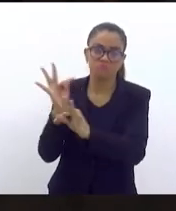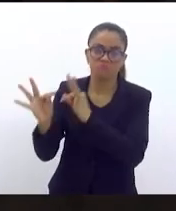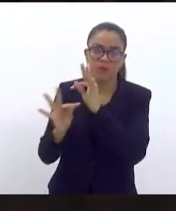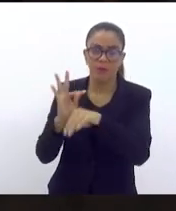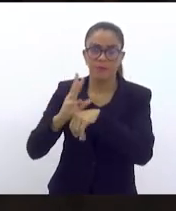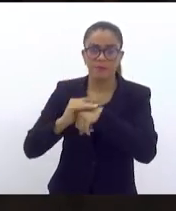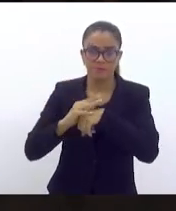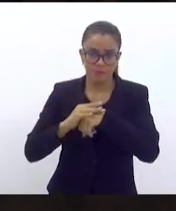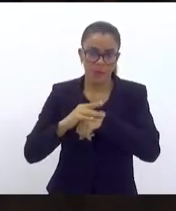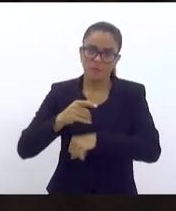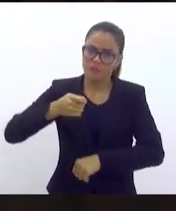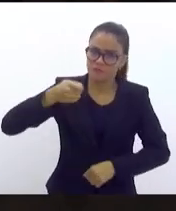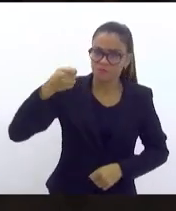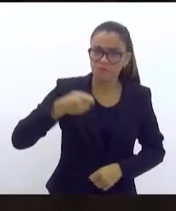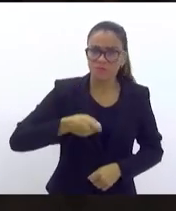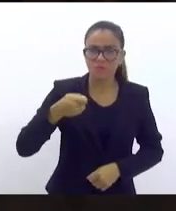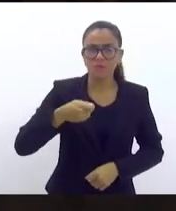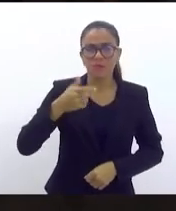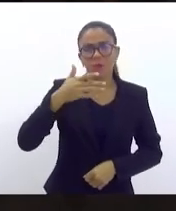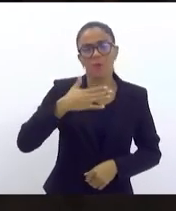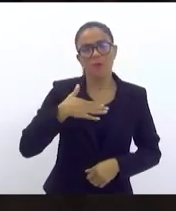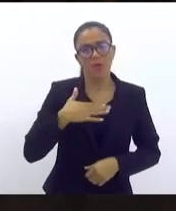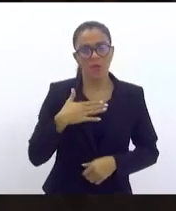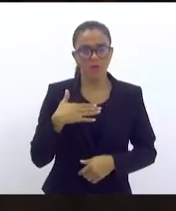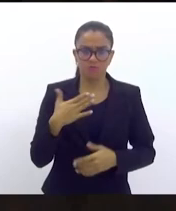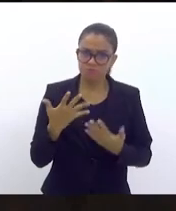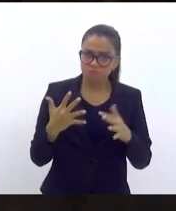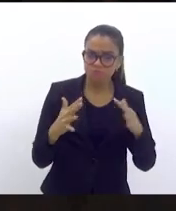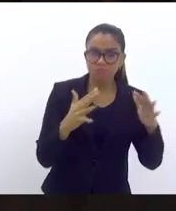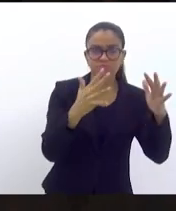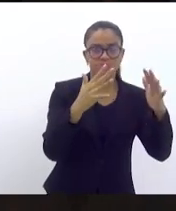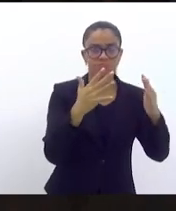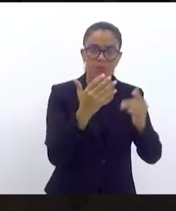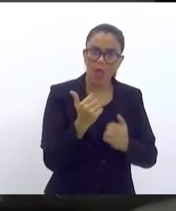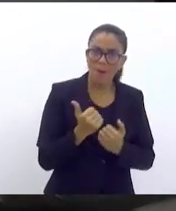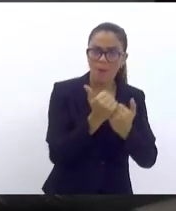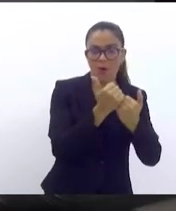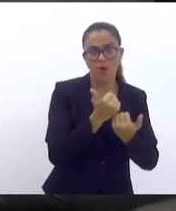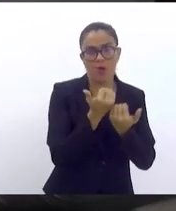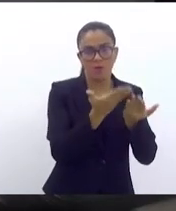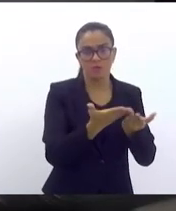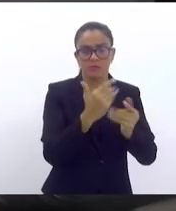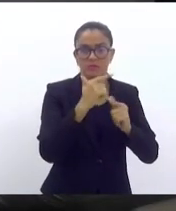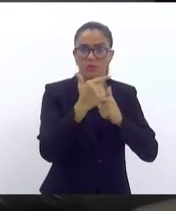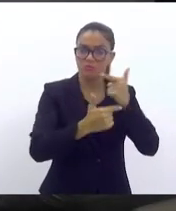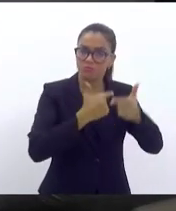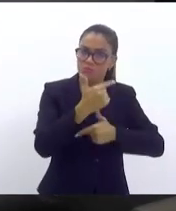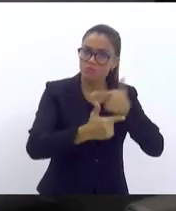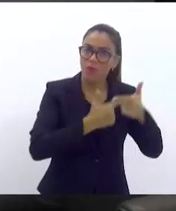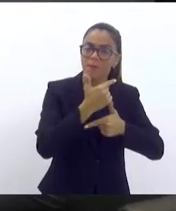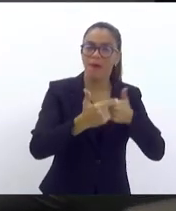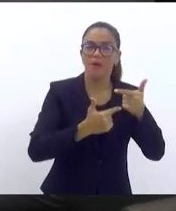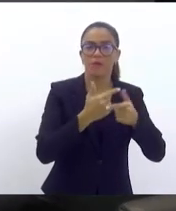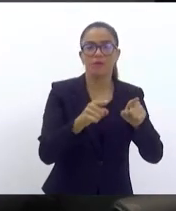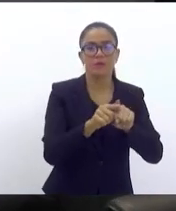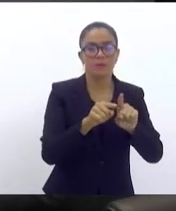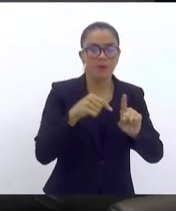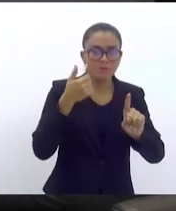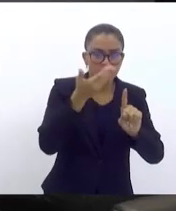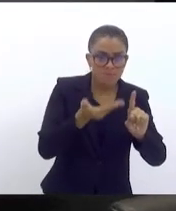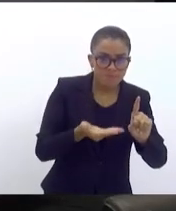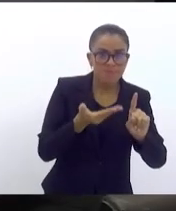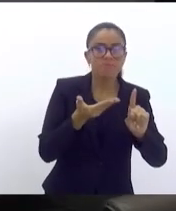energia e aqui fica o meu reconhecimento ao seu trabalho o meu apoio integral a tudo que vossa excelência tem feito e o reconhecimento